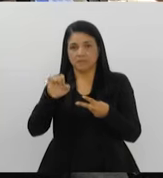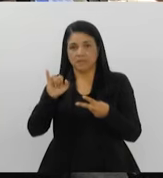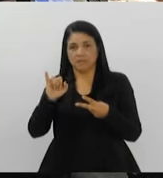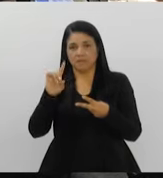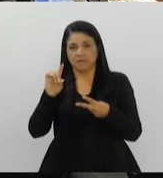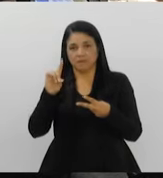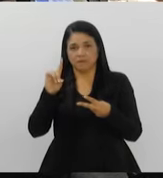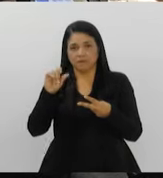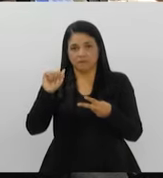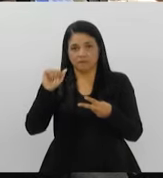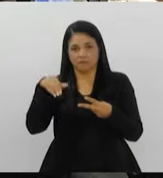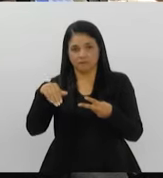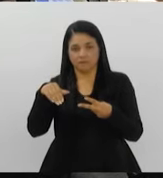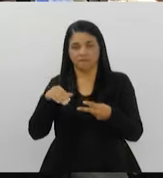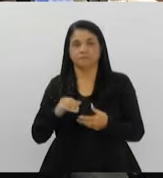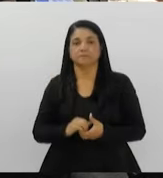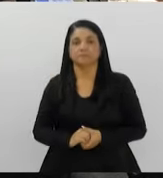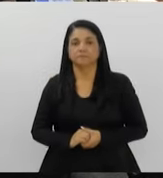Vence.